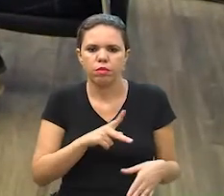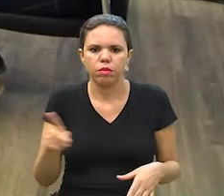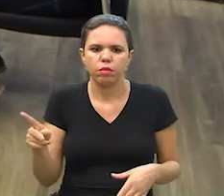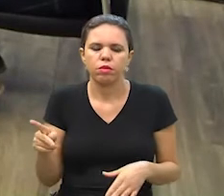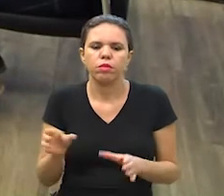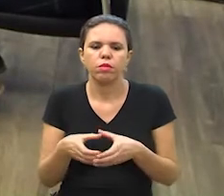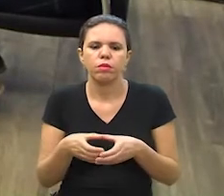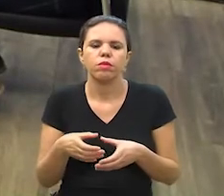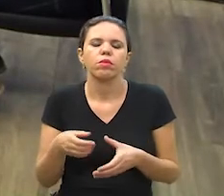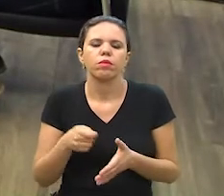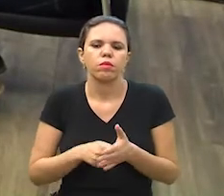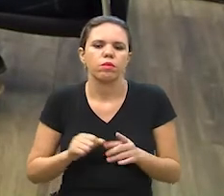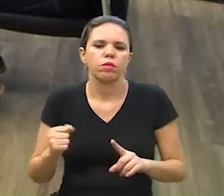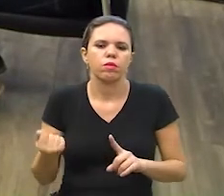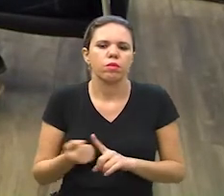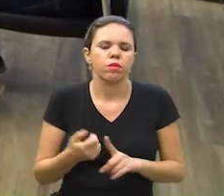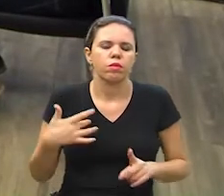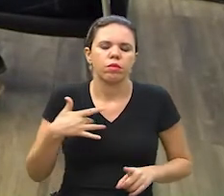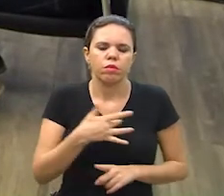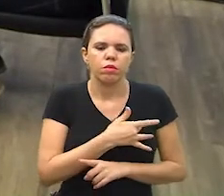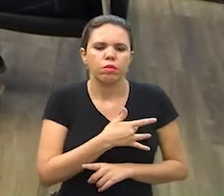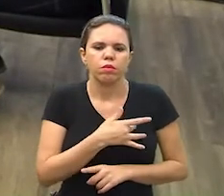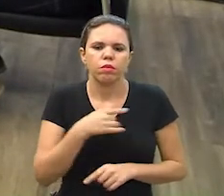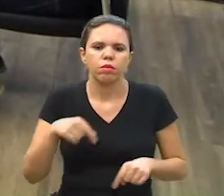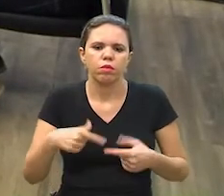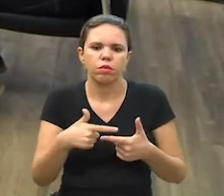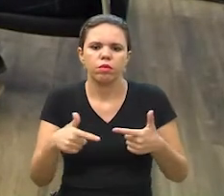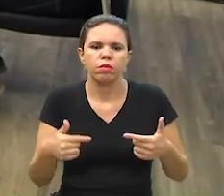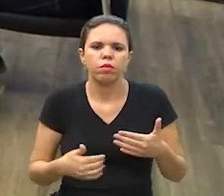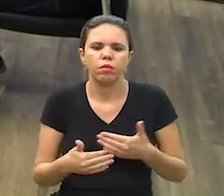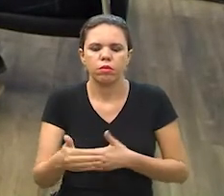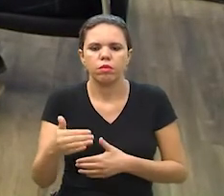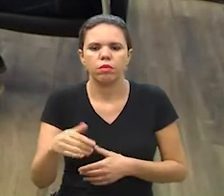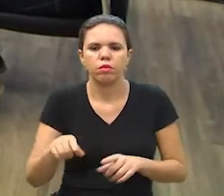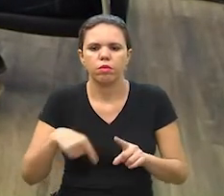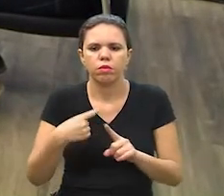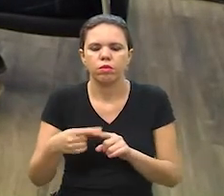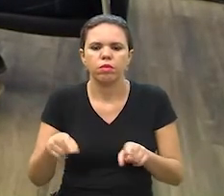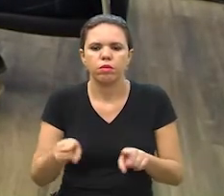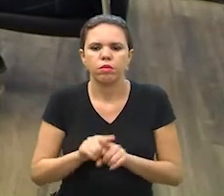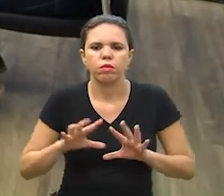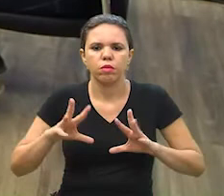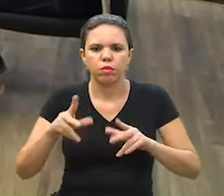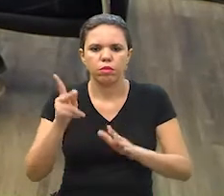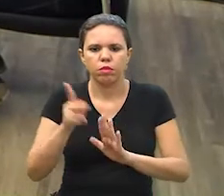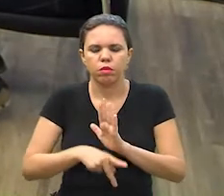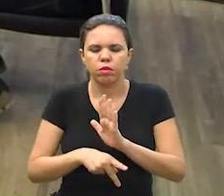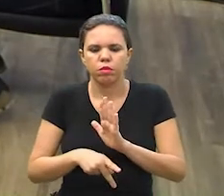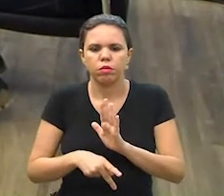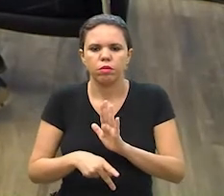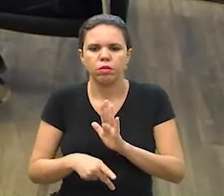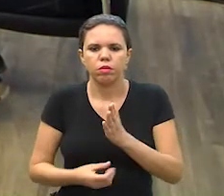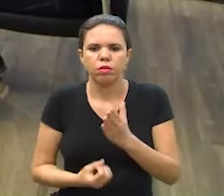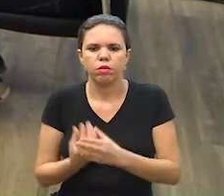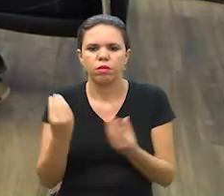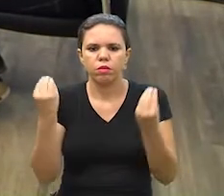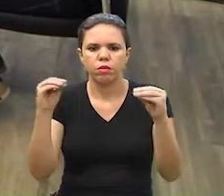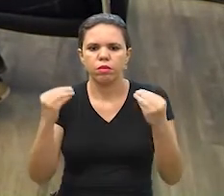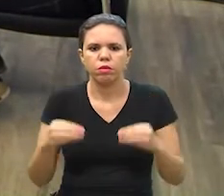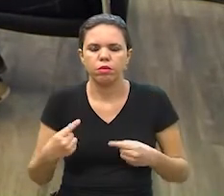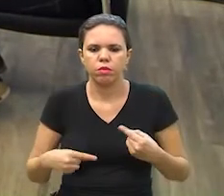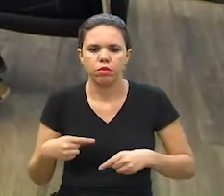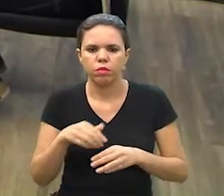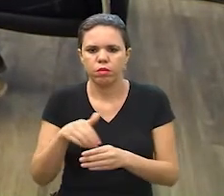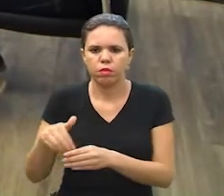da Comissão de Política Social e Saúde. Muitos desafios pela frente, além de todos os projetos que estão sendo colocados em